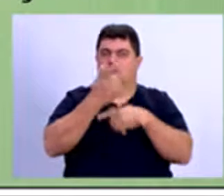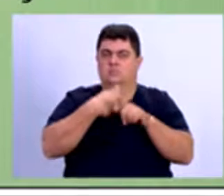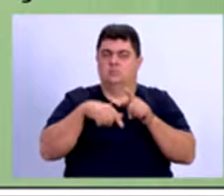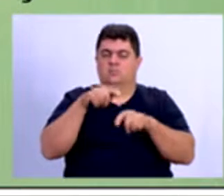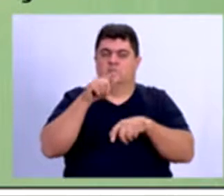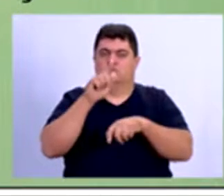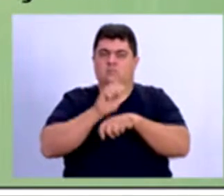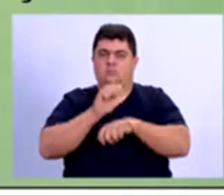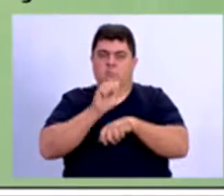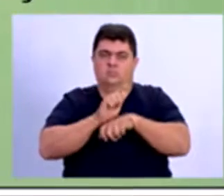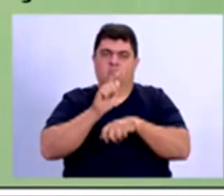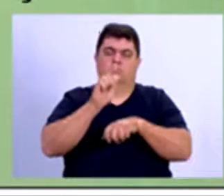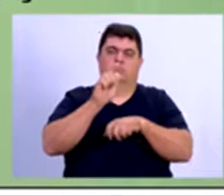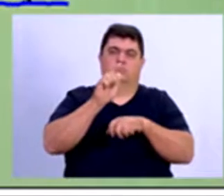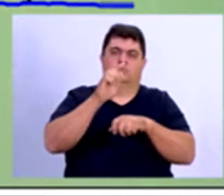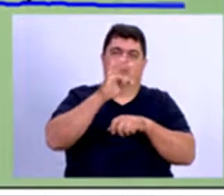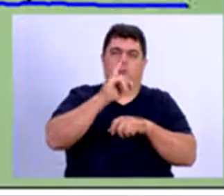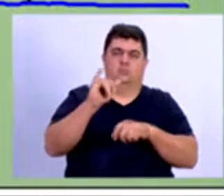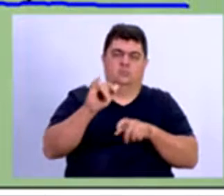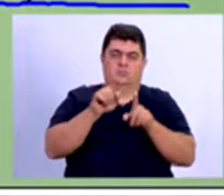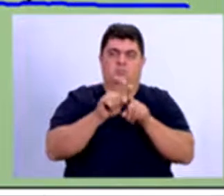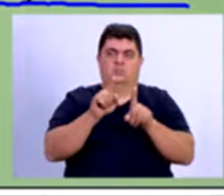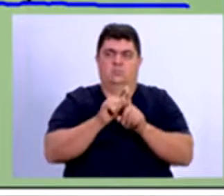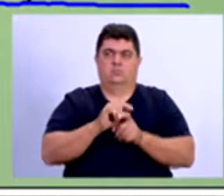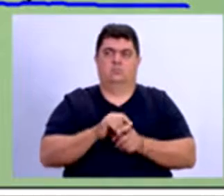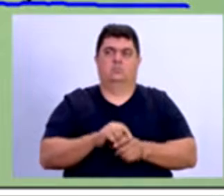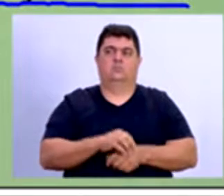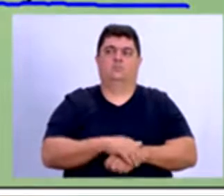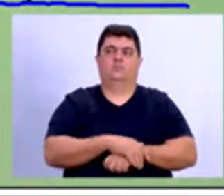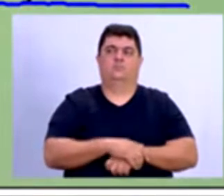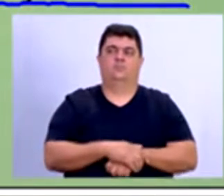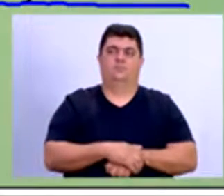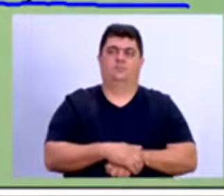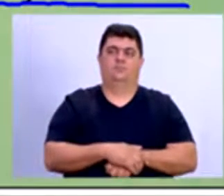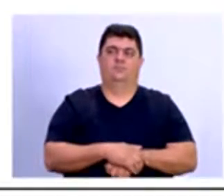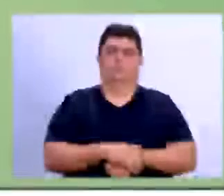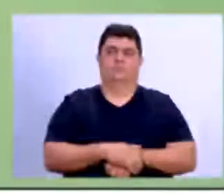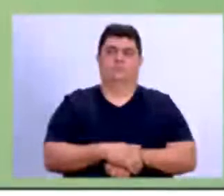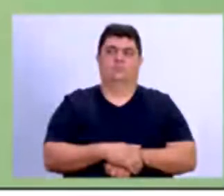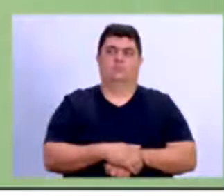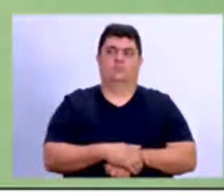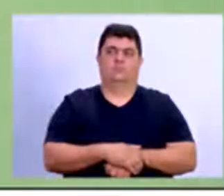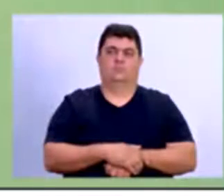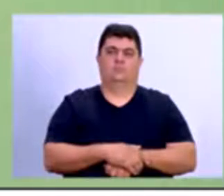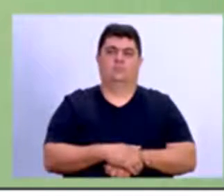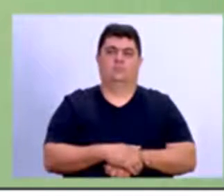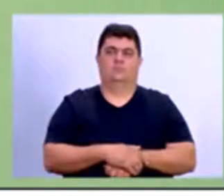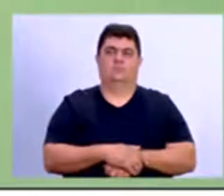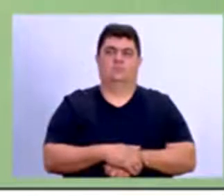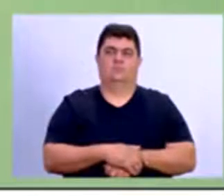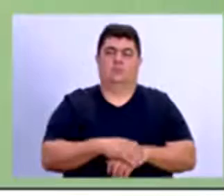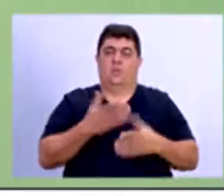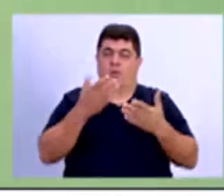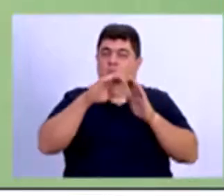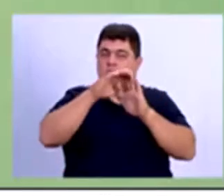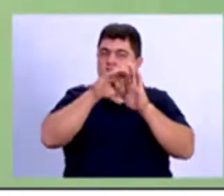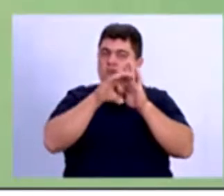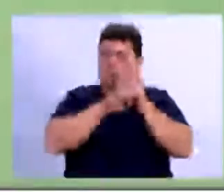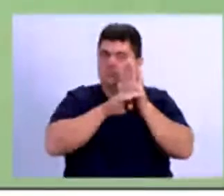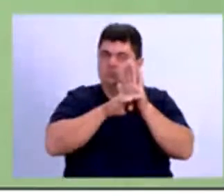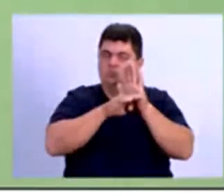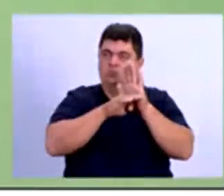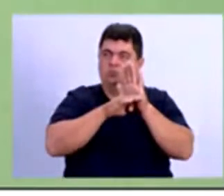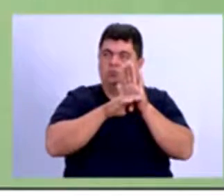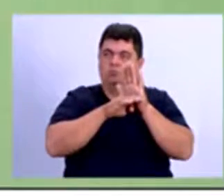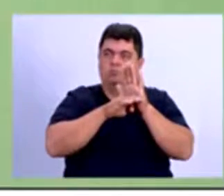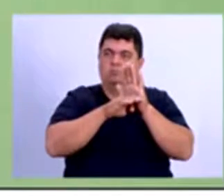na gestão de cursos de qualificação e aperfeiçoamento e técnico o nosso curso ele tem ele